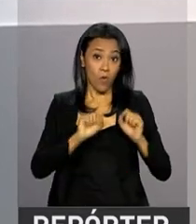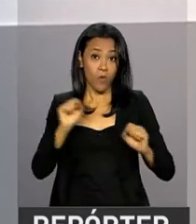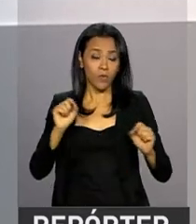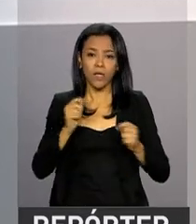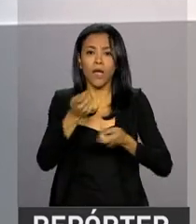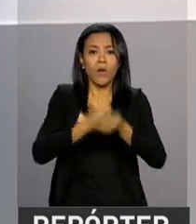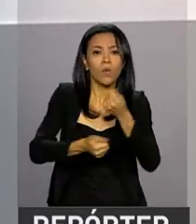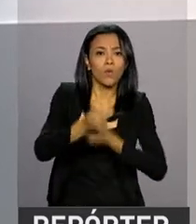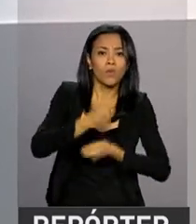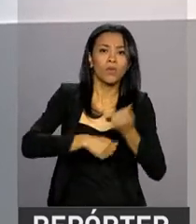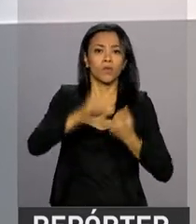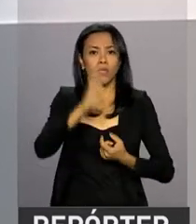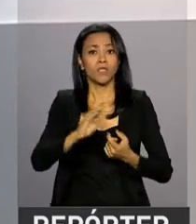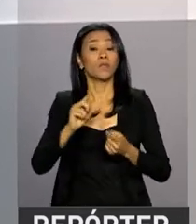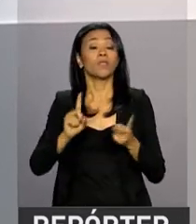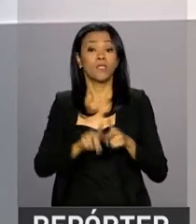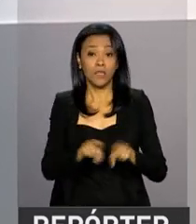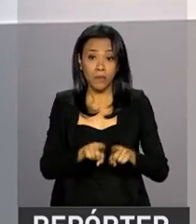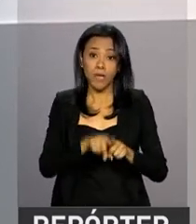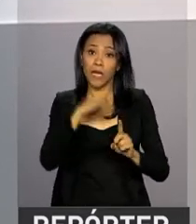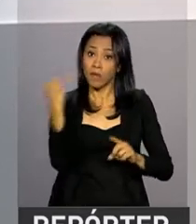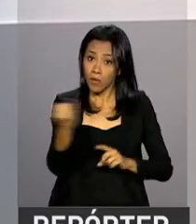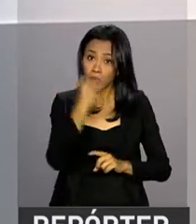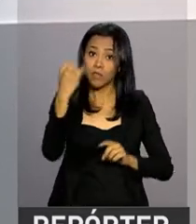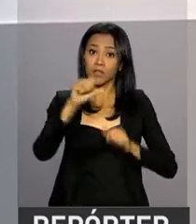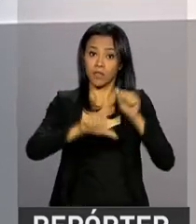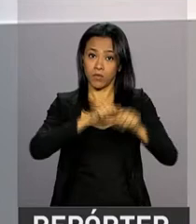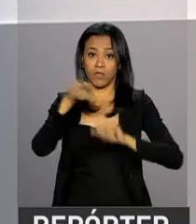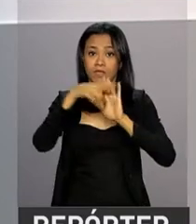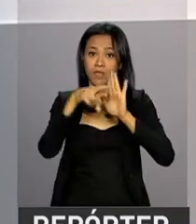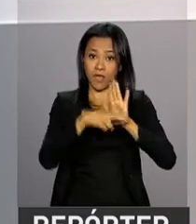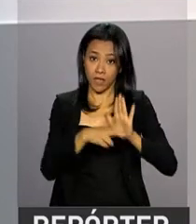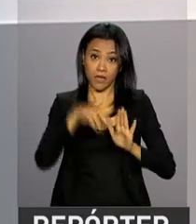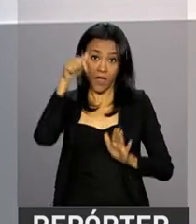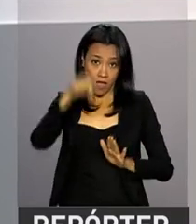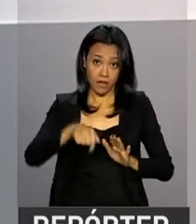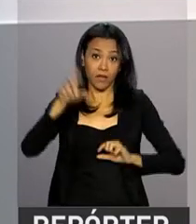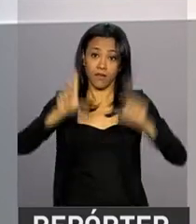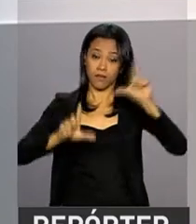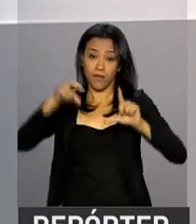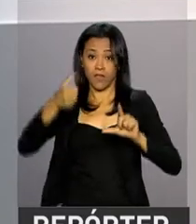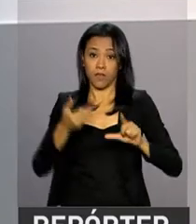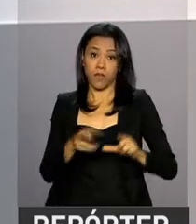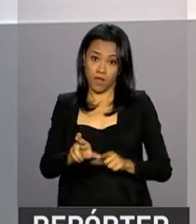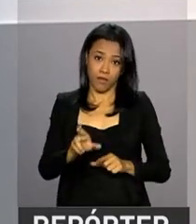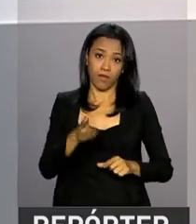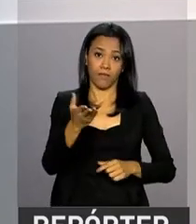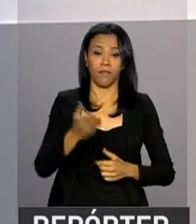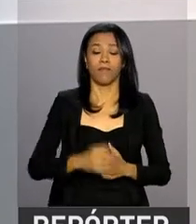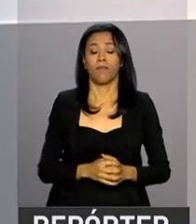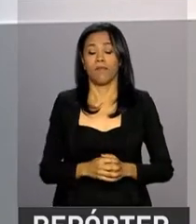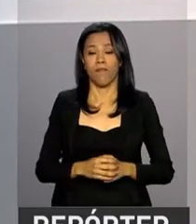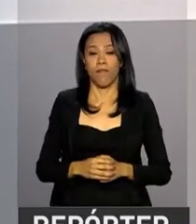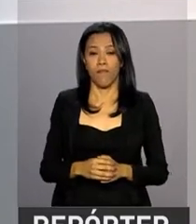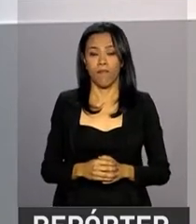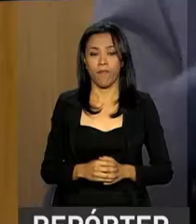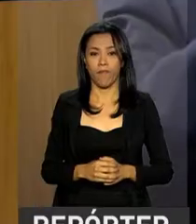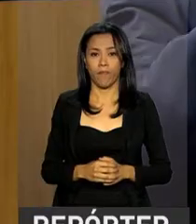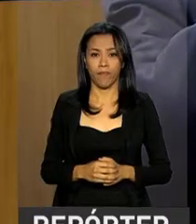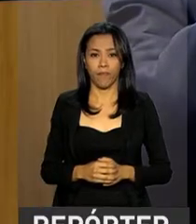da importância das reformas com exclusividade aqui nos estúdios da nbr durante o programa por dentro do governo